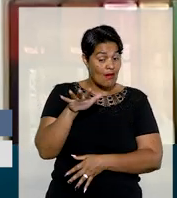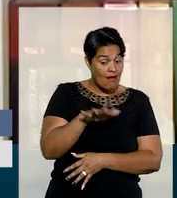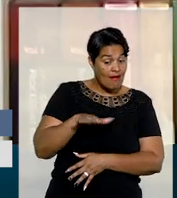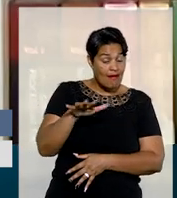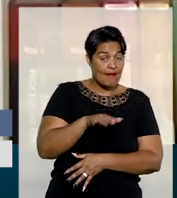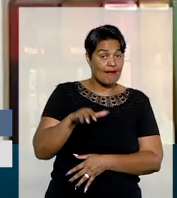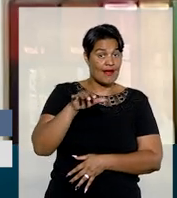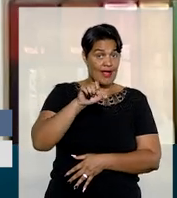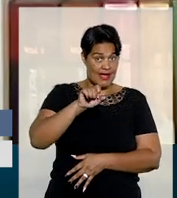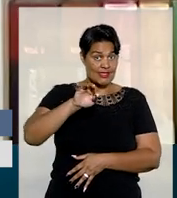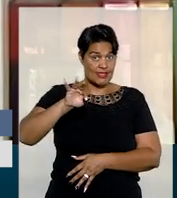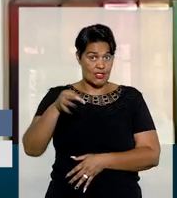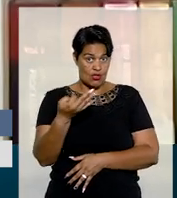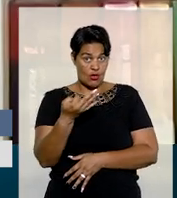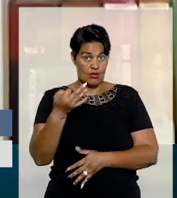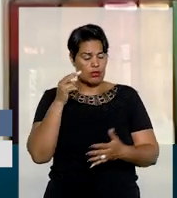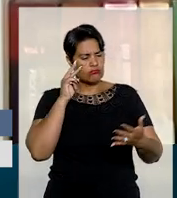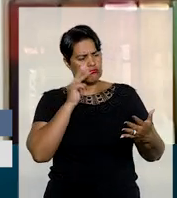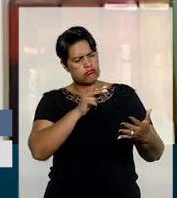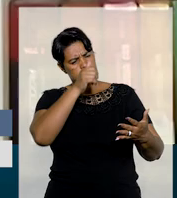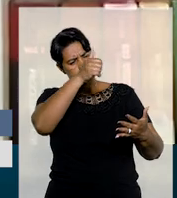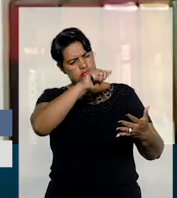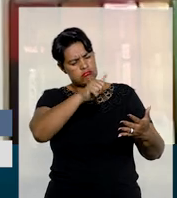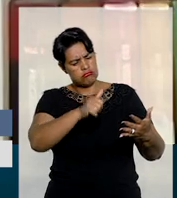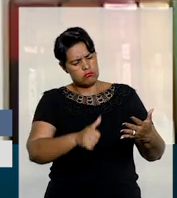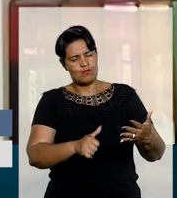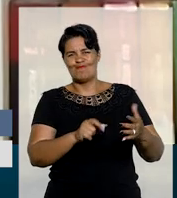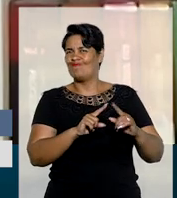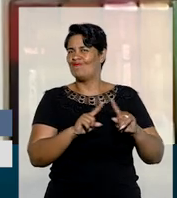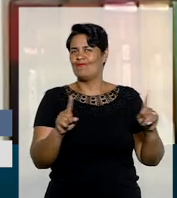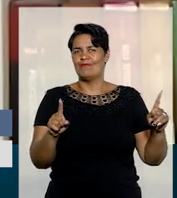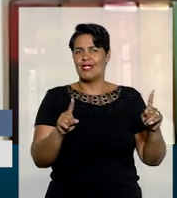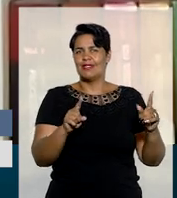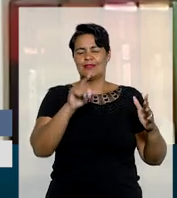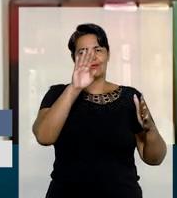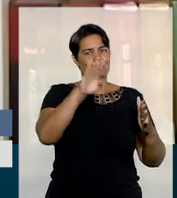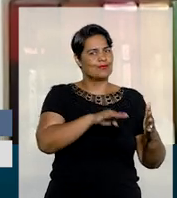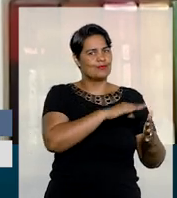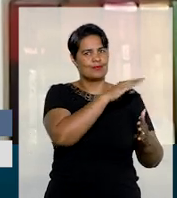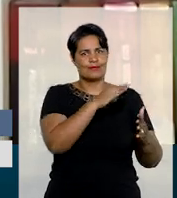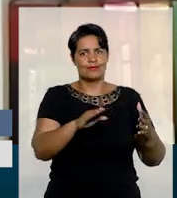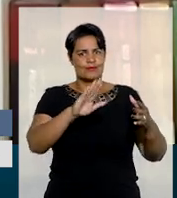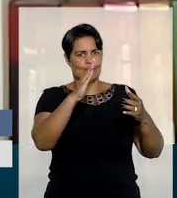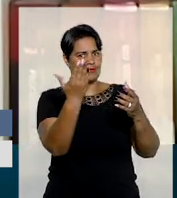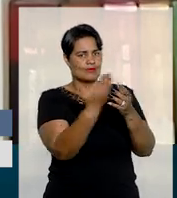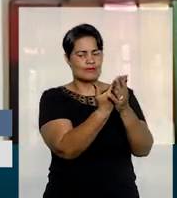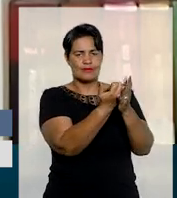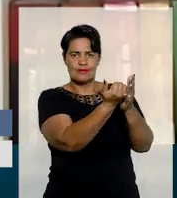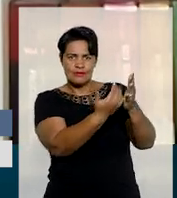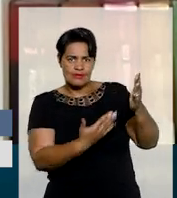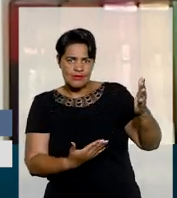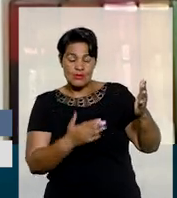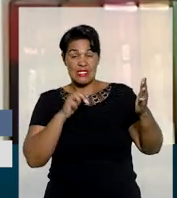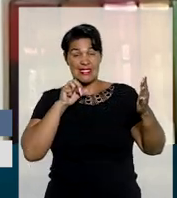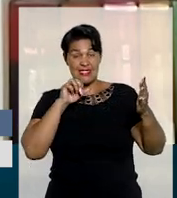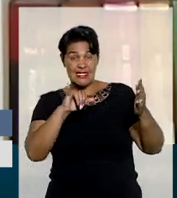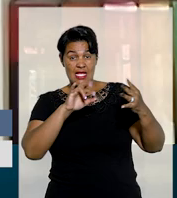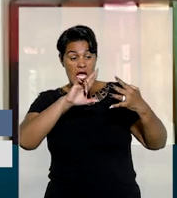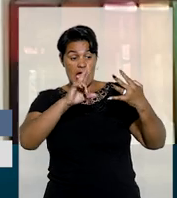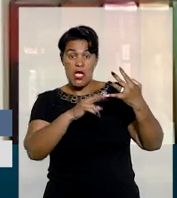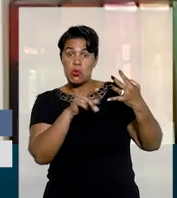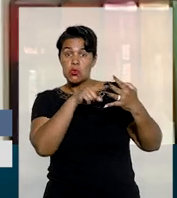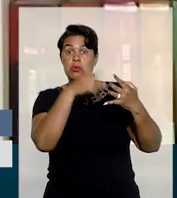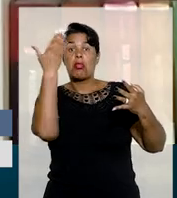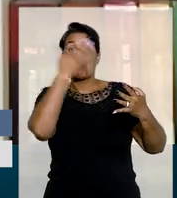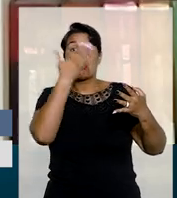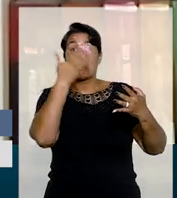2.016.582, o STJ reconhece que não vai preencher os requisitos de admissibilidade dos embargos de declaração aquele